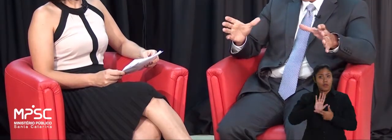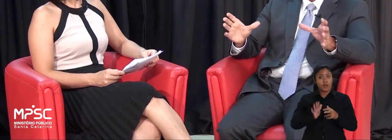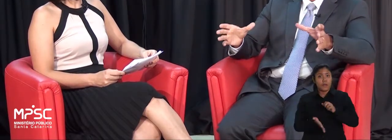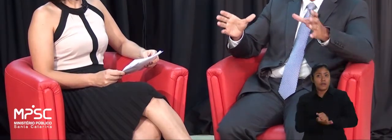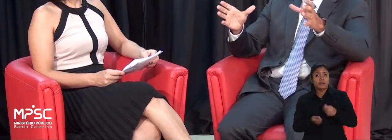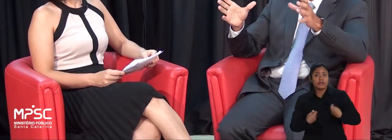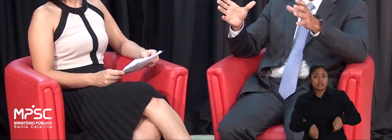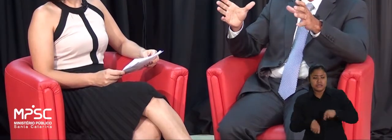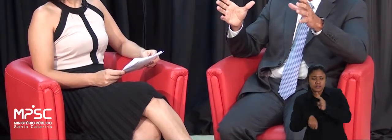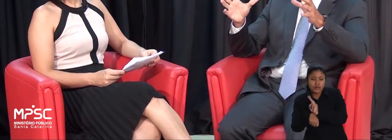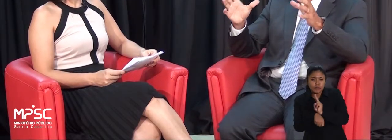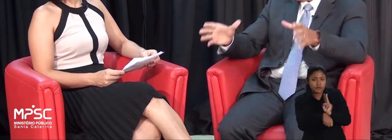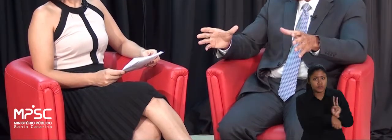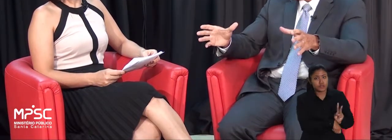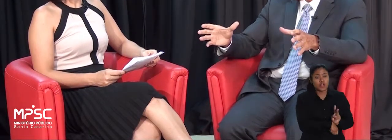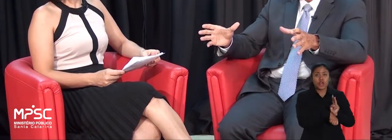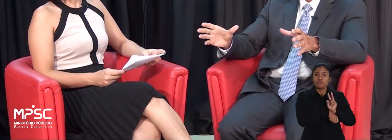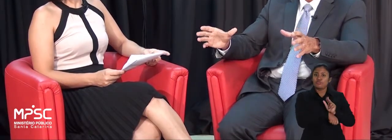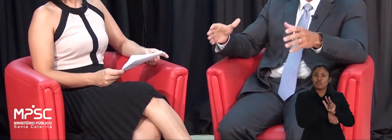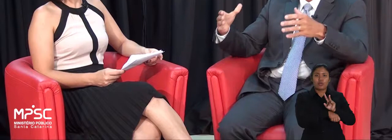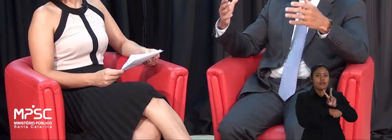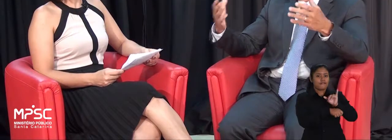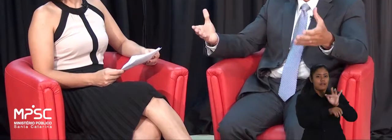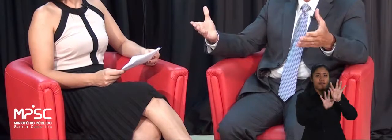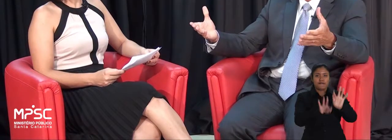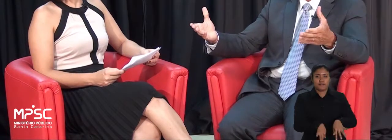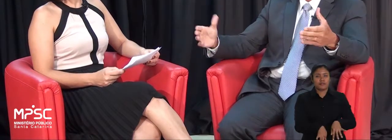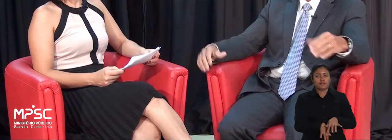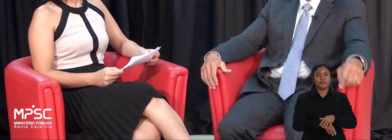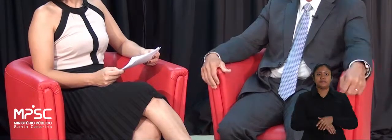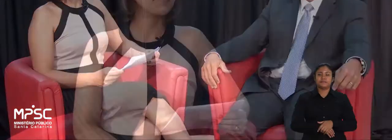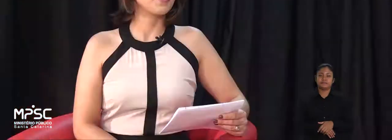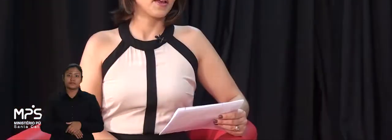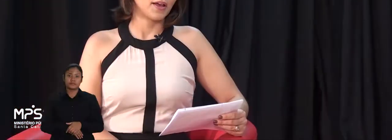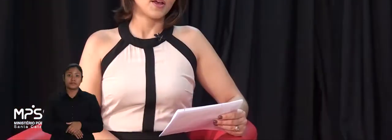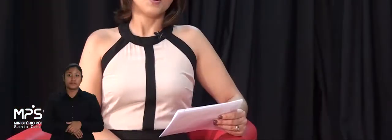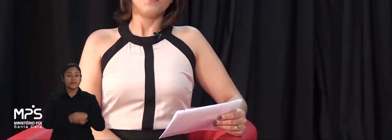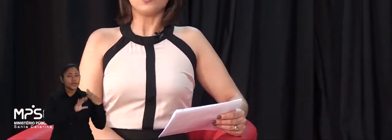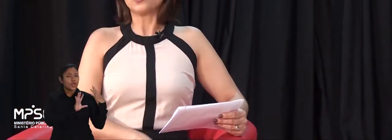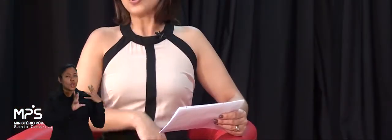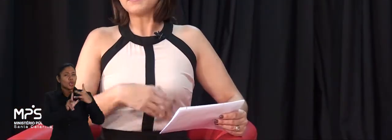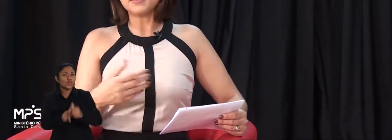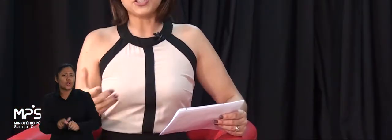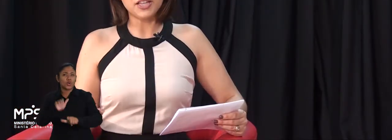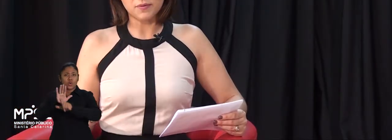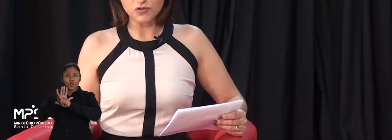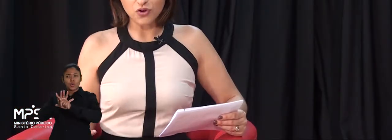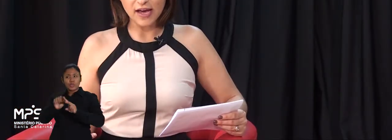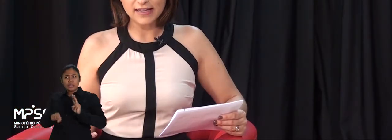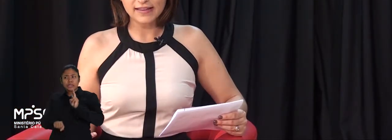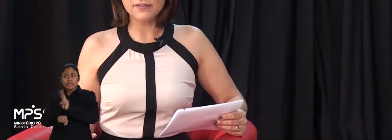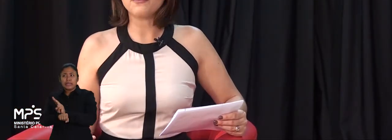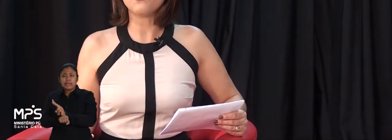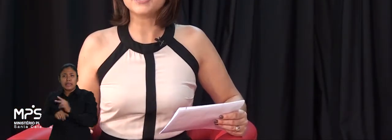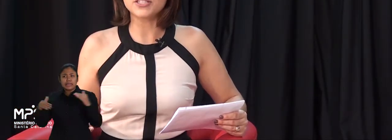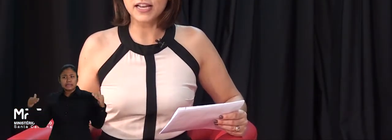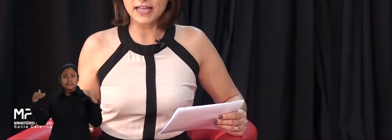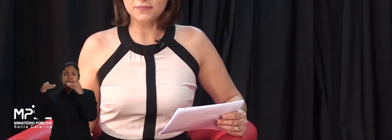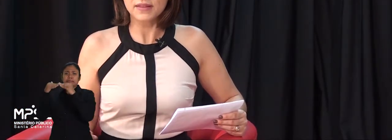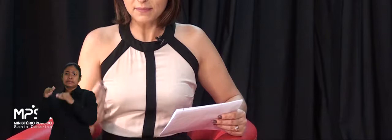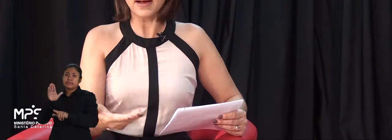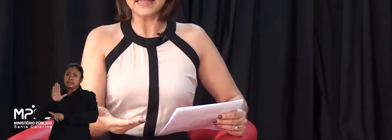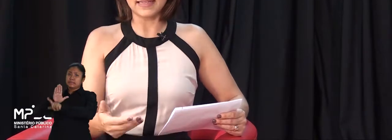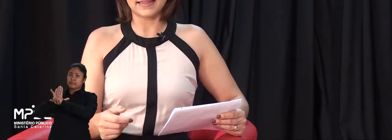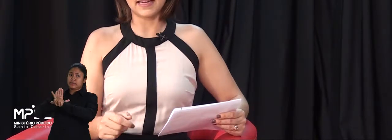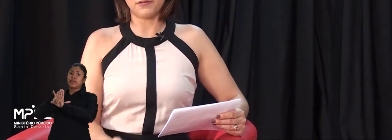ele tem que trabalhar a fiscalização se não nunca vai terminar esse serviço bom toda medida provisória tem força de lei